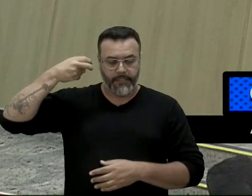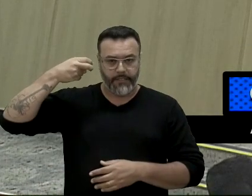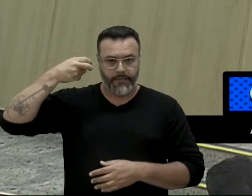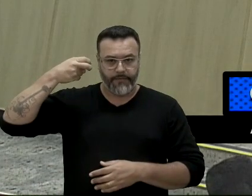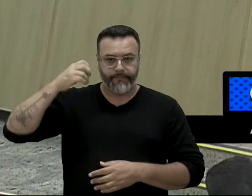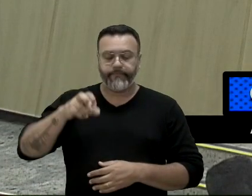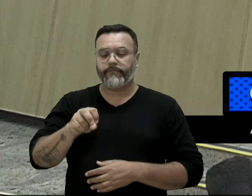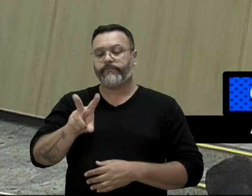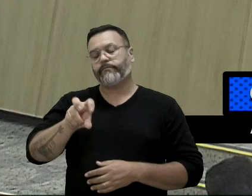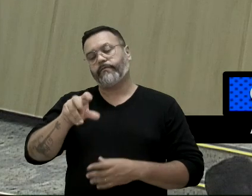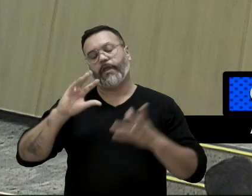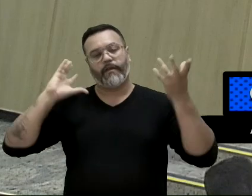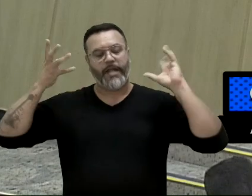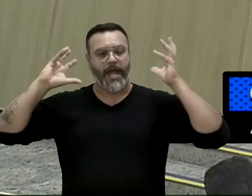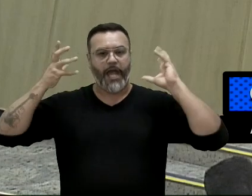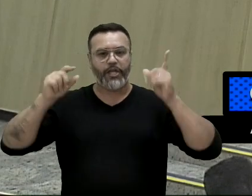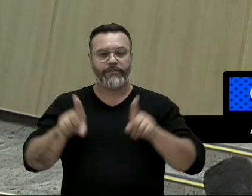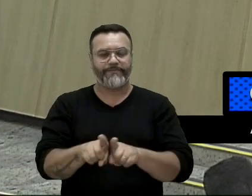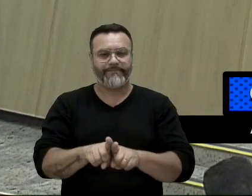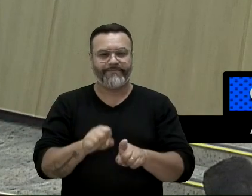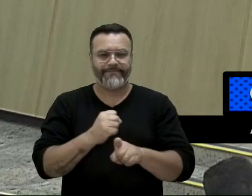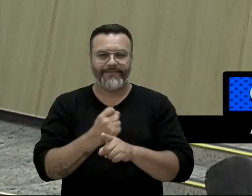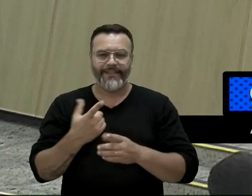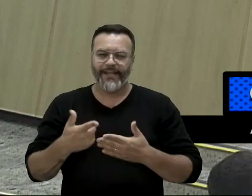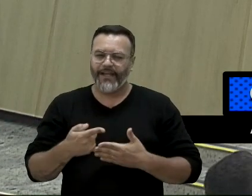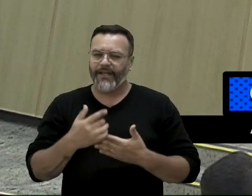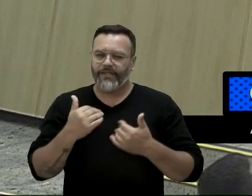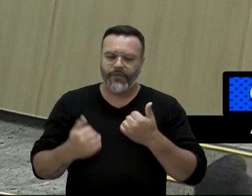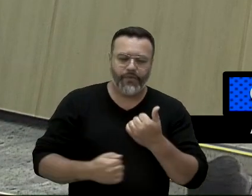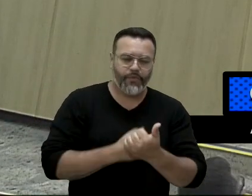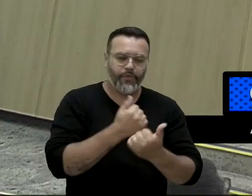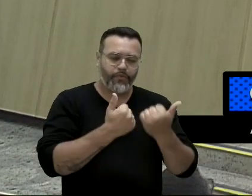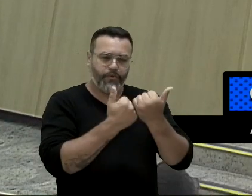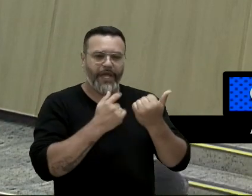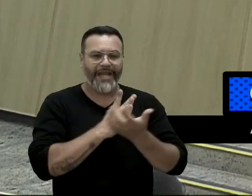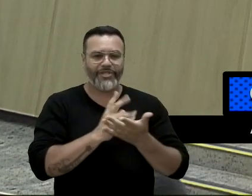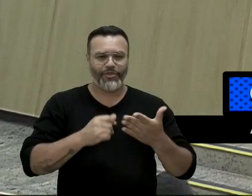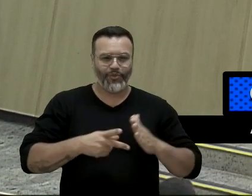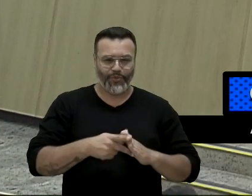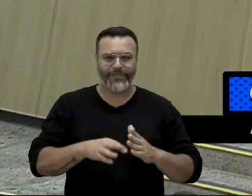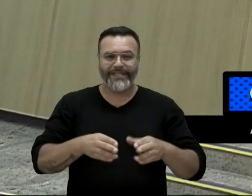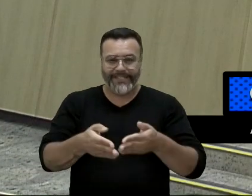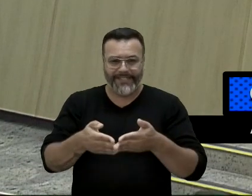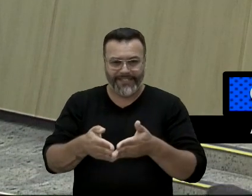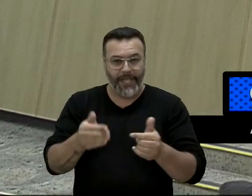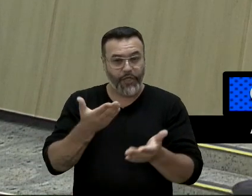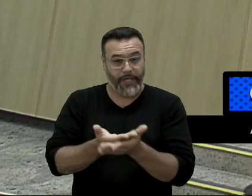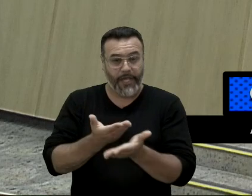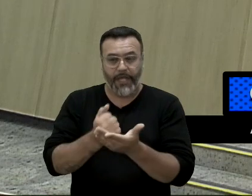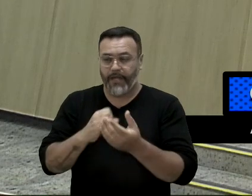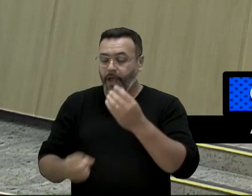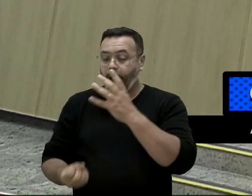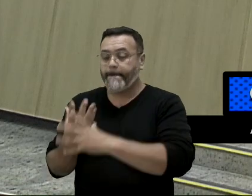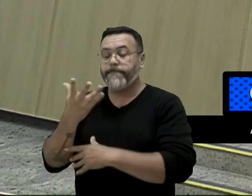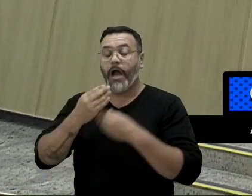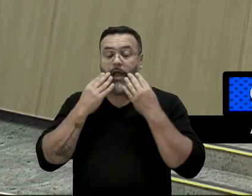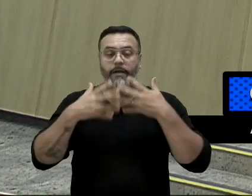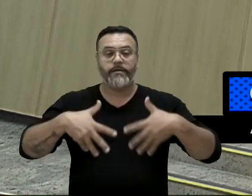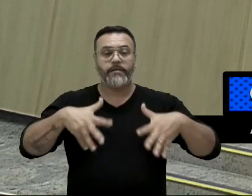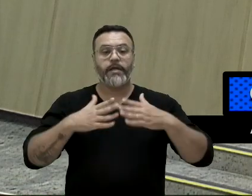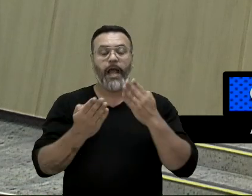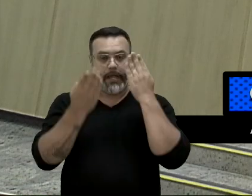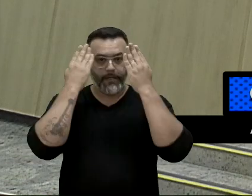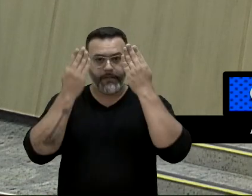e Vivi da Rádio, que são cosignatárias do requerimento que deu origem a essa audiência, a psicóloga e